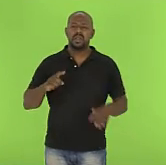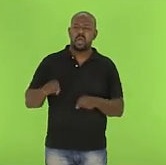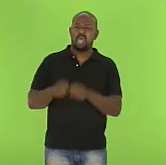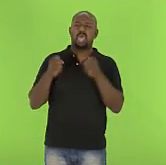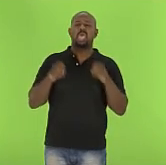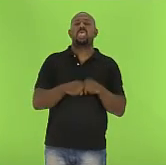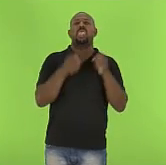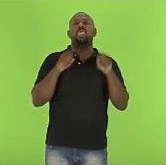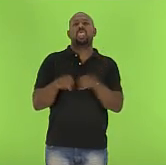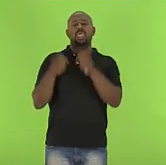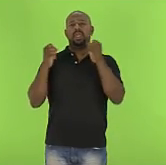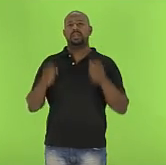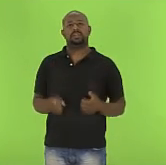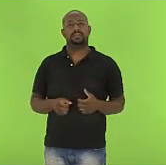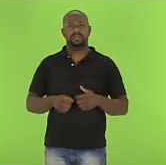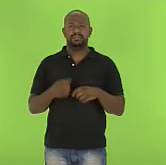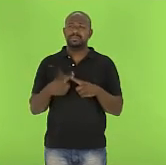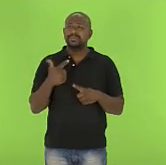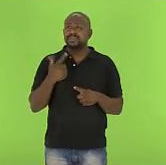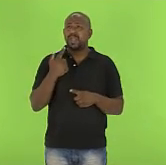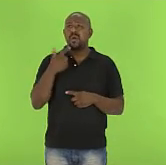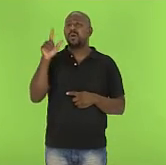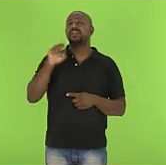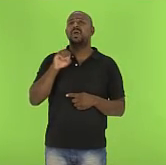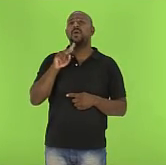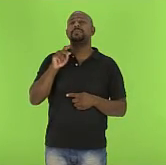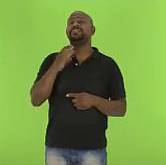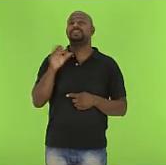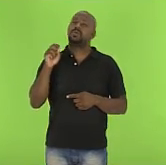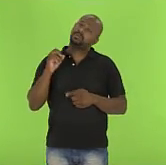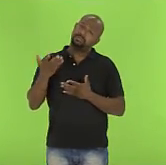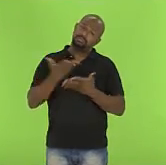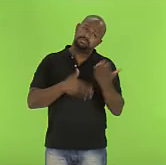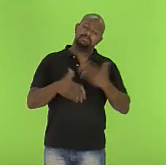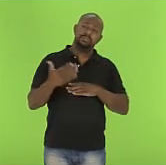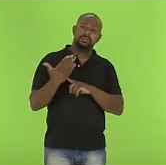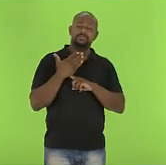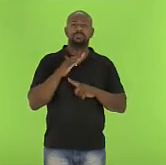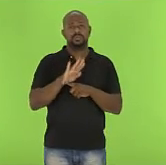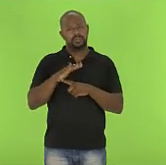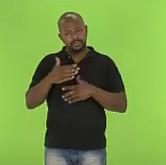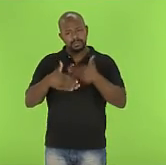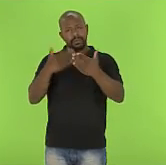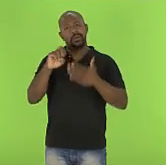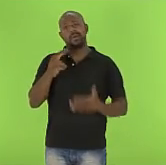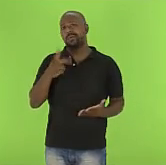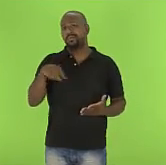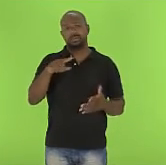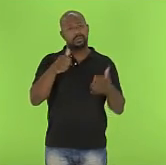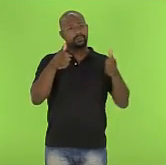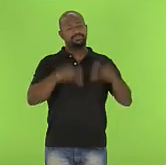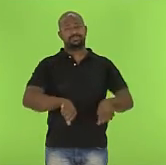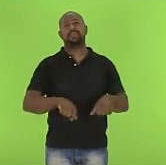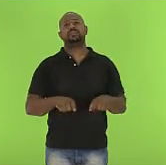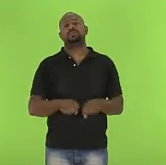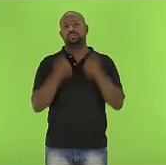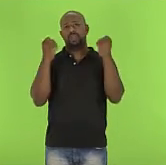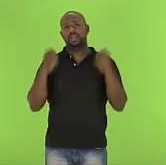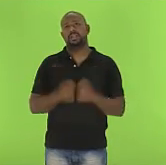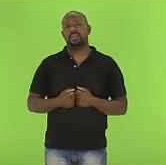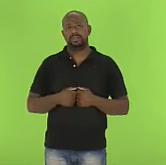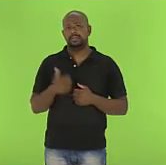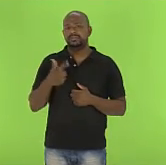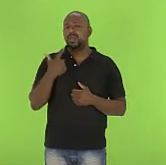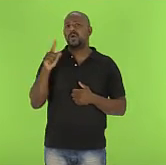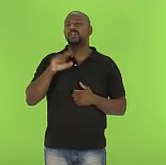não de se destruir. Porque não tem outra opção. Ou bem a gente se ajuda e todo mundo caminha, ou bem todo mundo se destrói